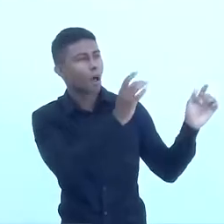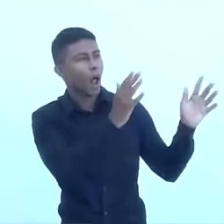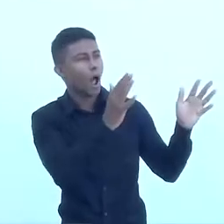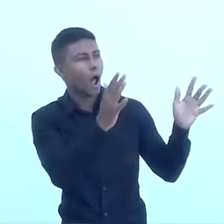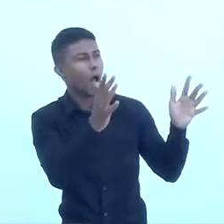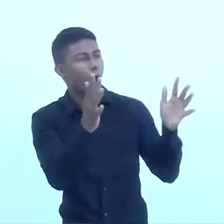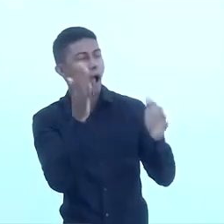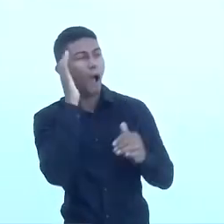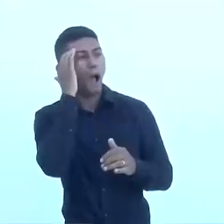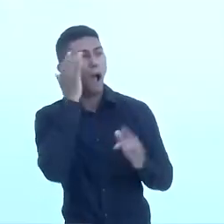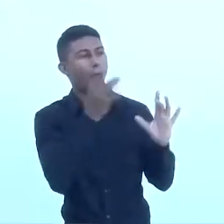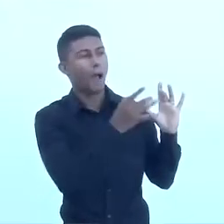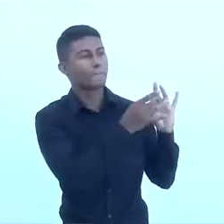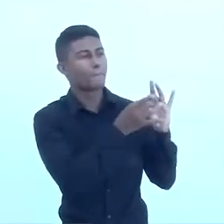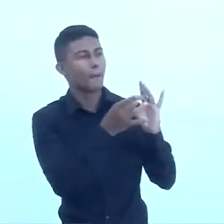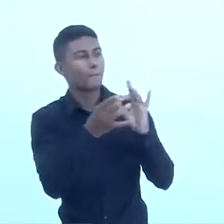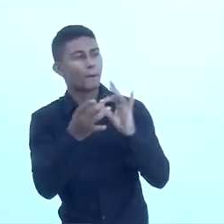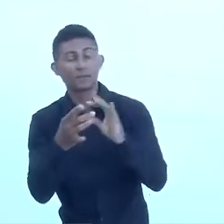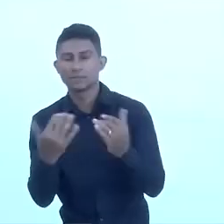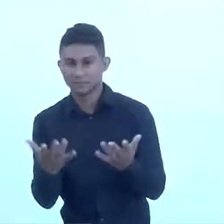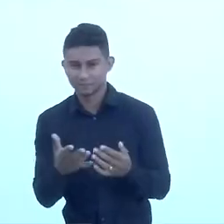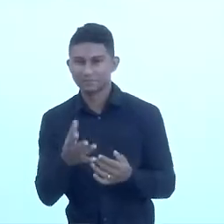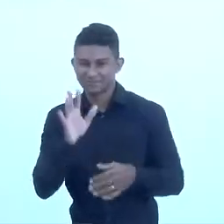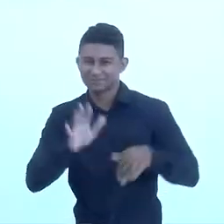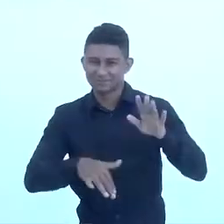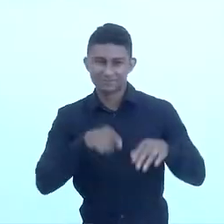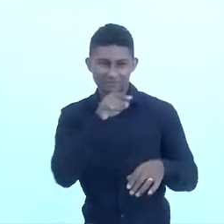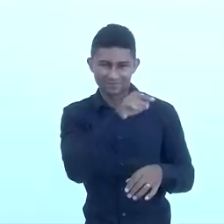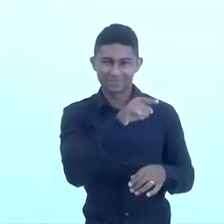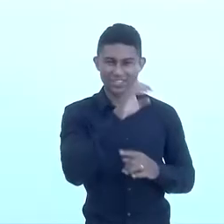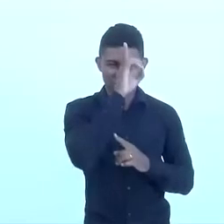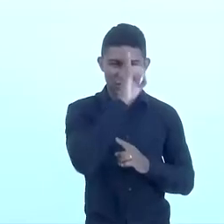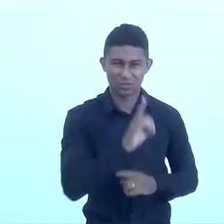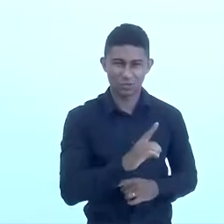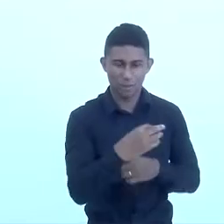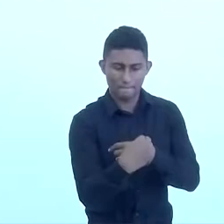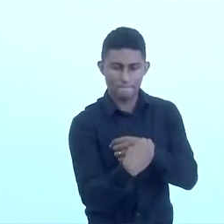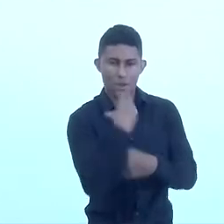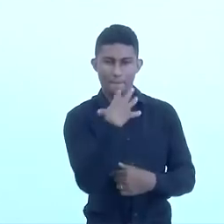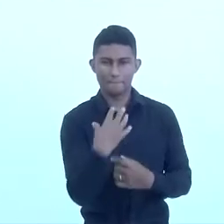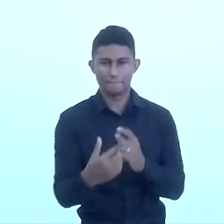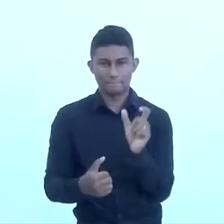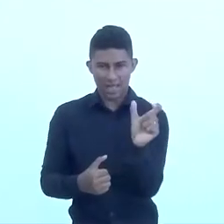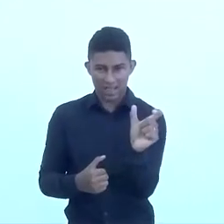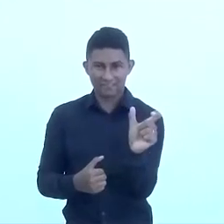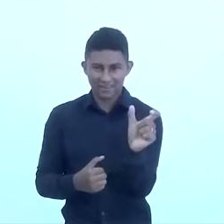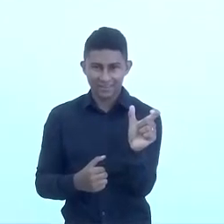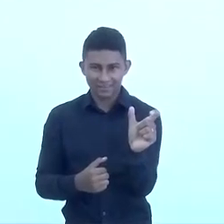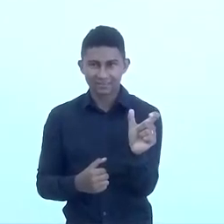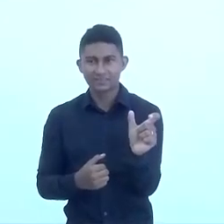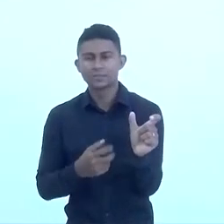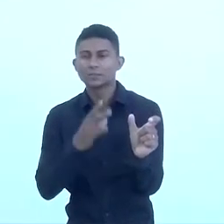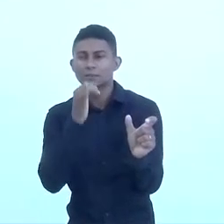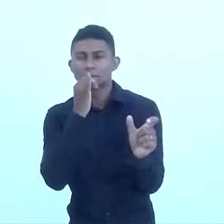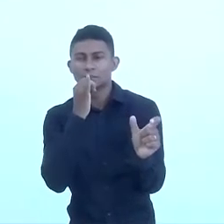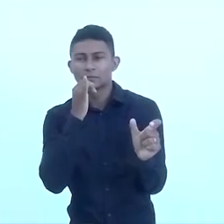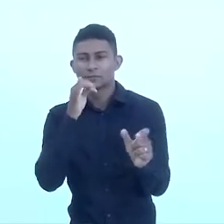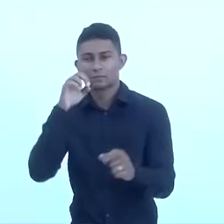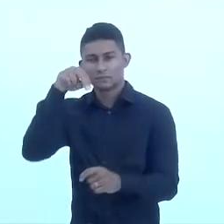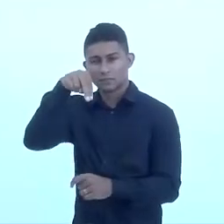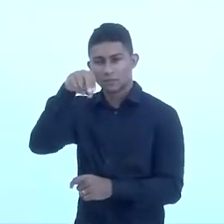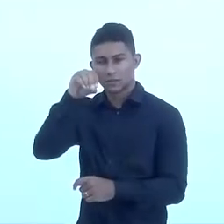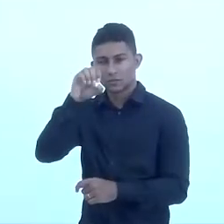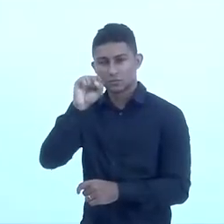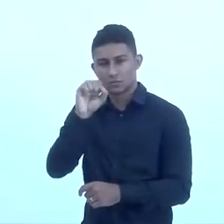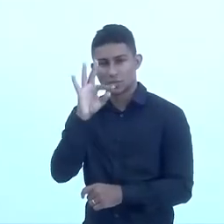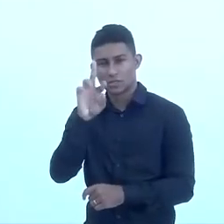os autores geralmente indicam palavras e você, quando você fala e repete... Então, por exemplo, nos